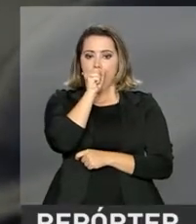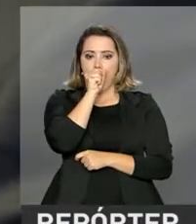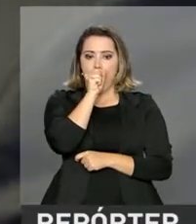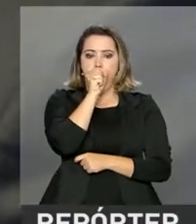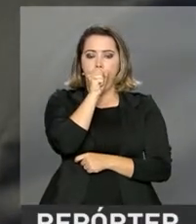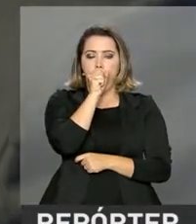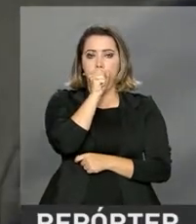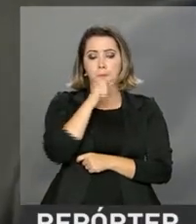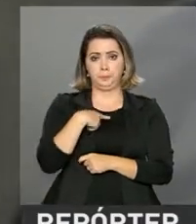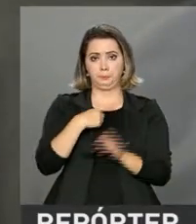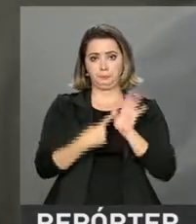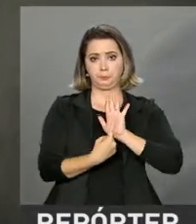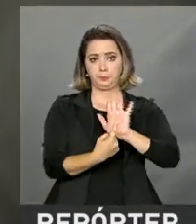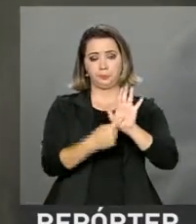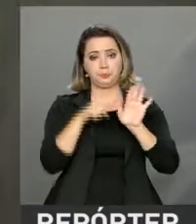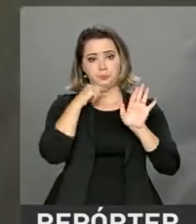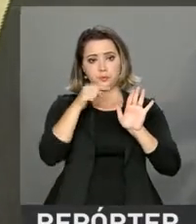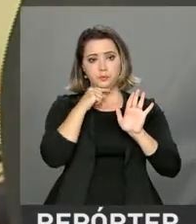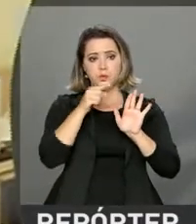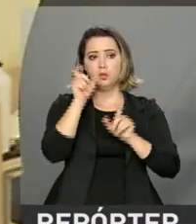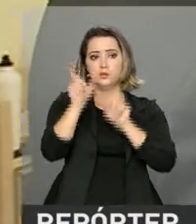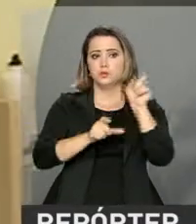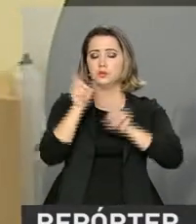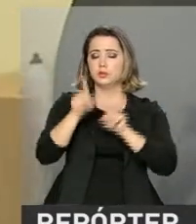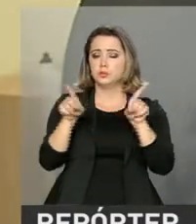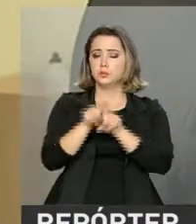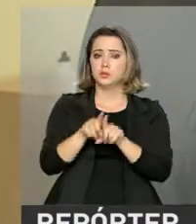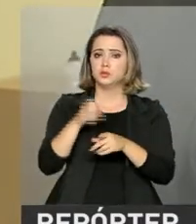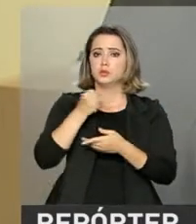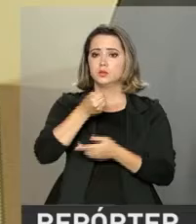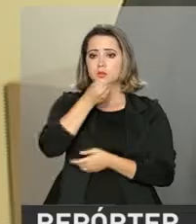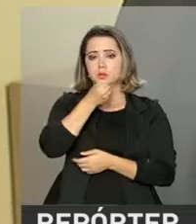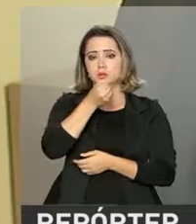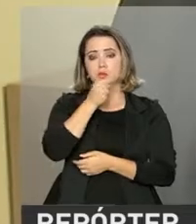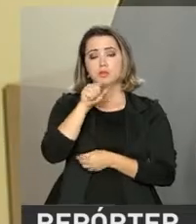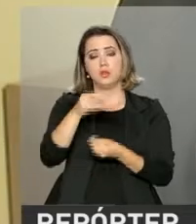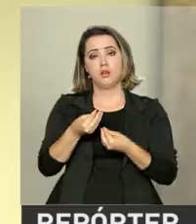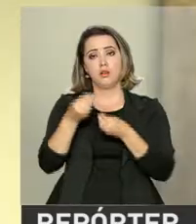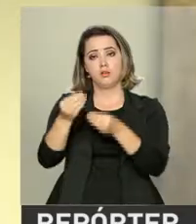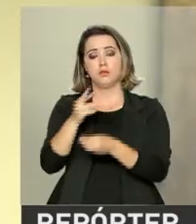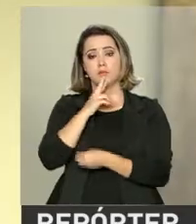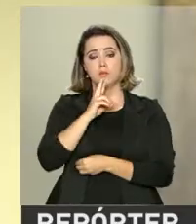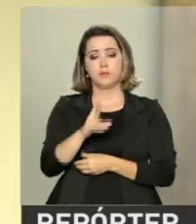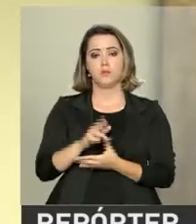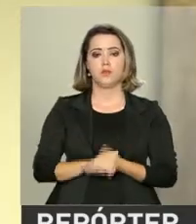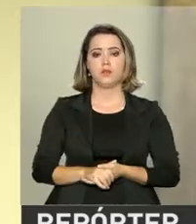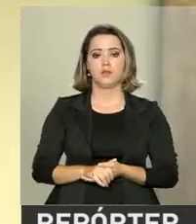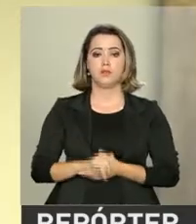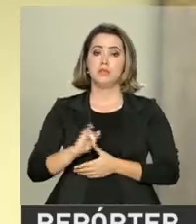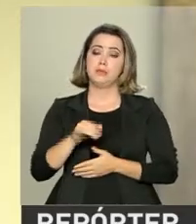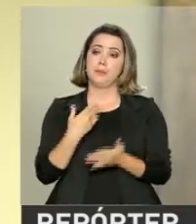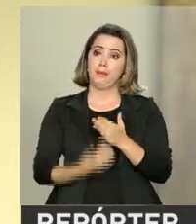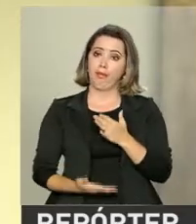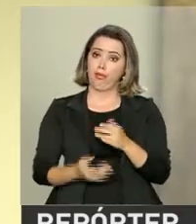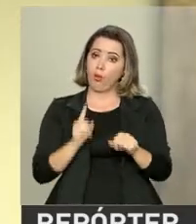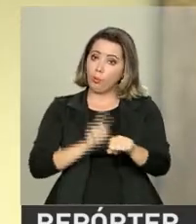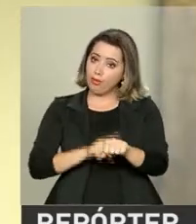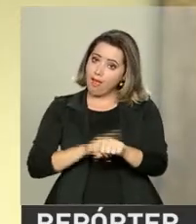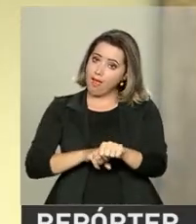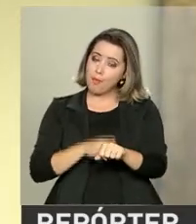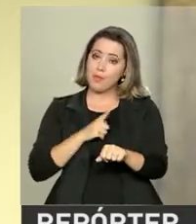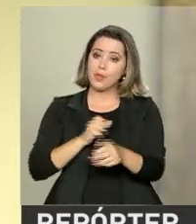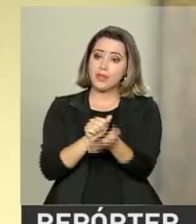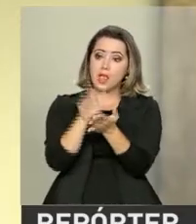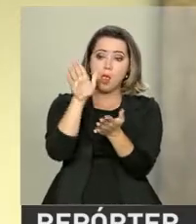do escritório os vídeos com as dúvidas dos nossos entrevistados e ele dá as respostas. Se não entregar dentro do prazo, tem uma multa